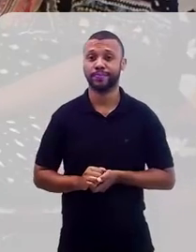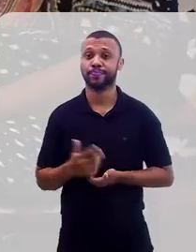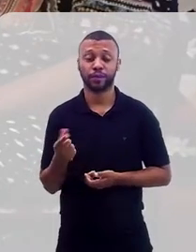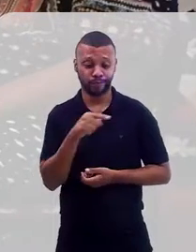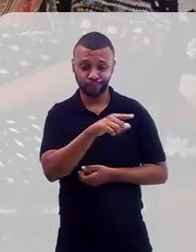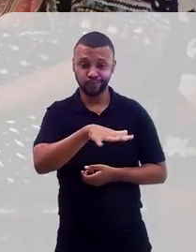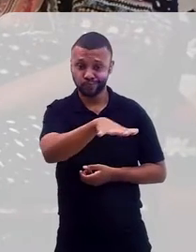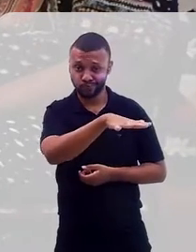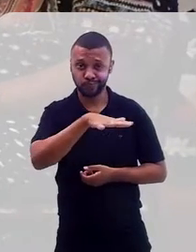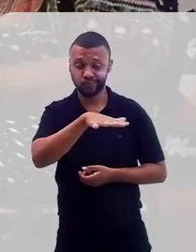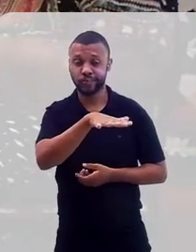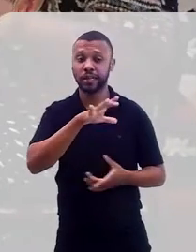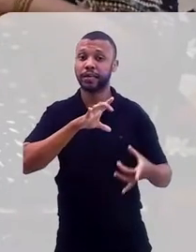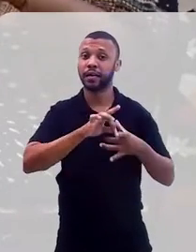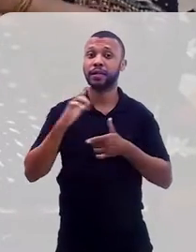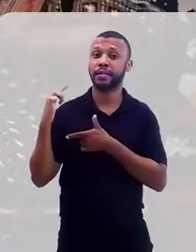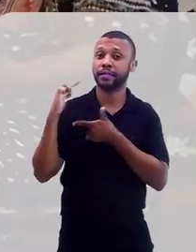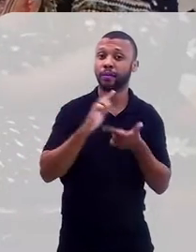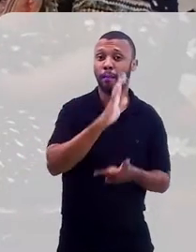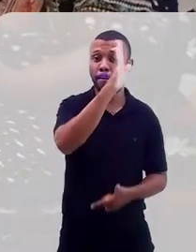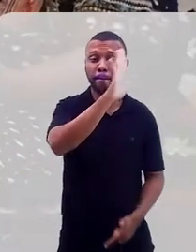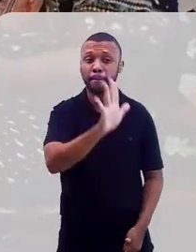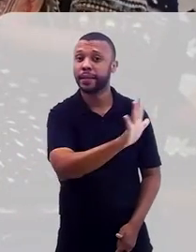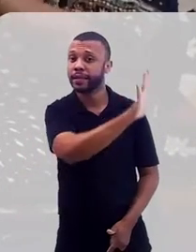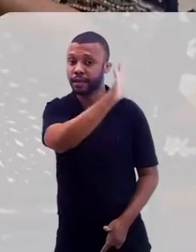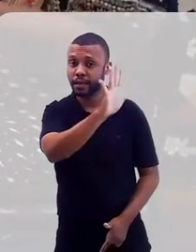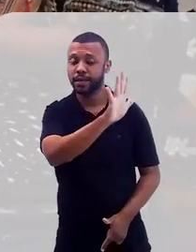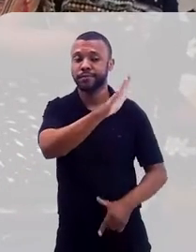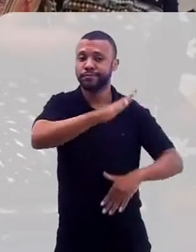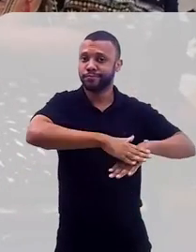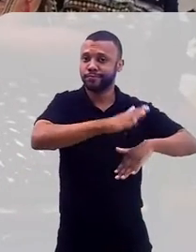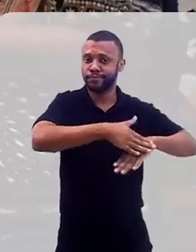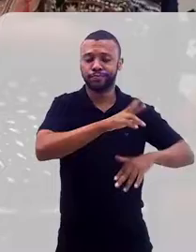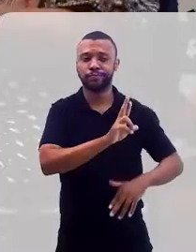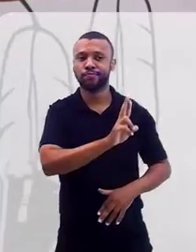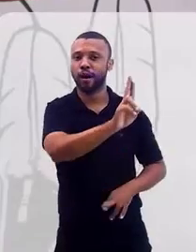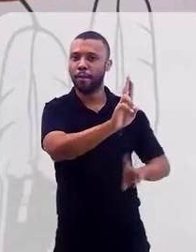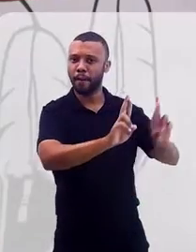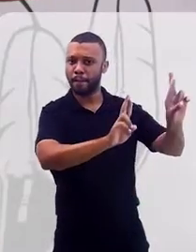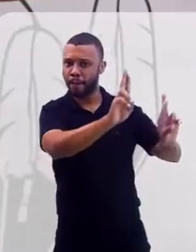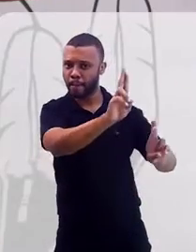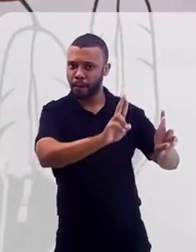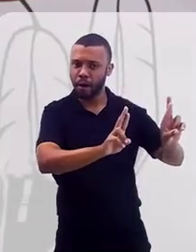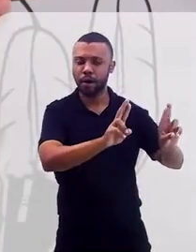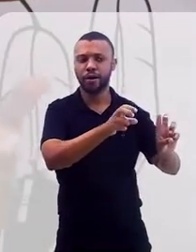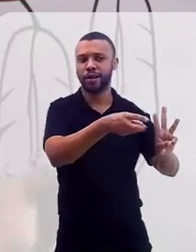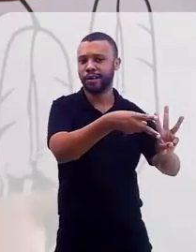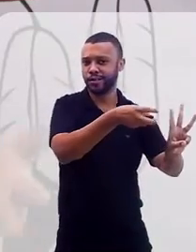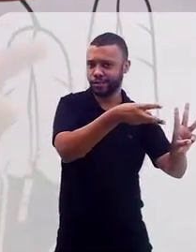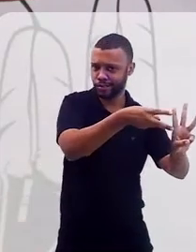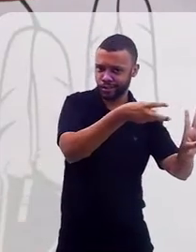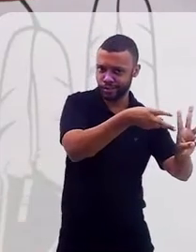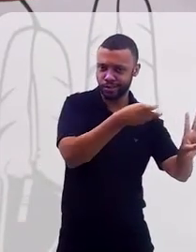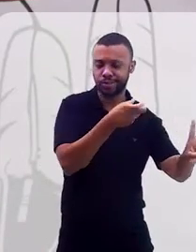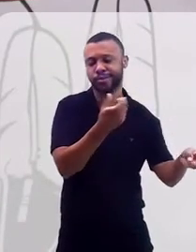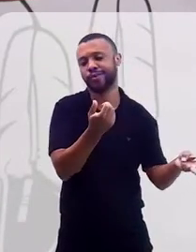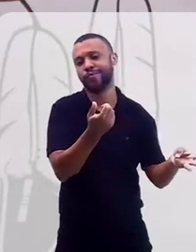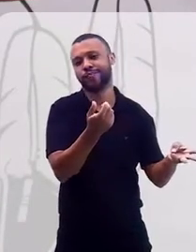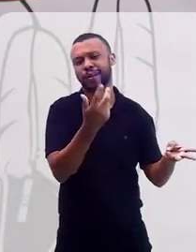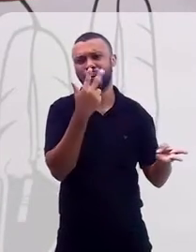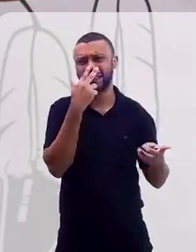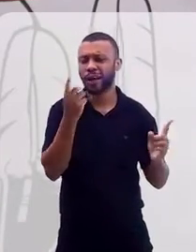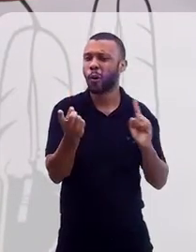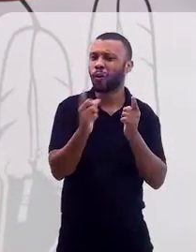né feitas por xamãs ou por pajés então o chamanismo feito pelo